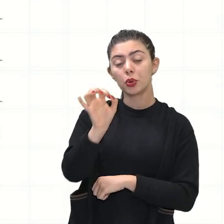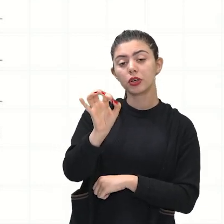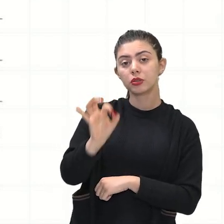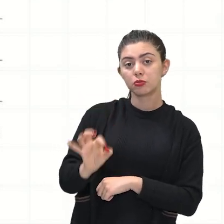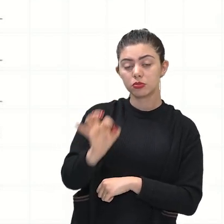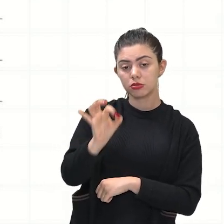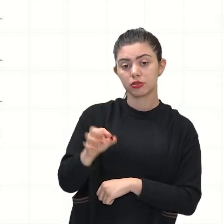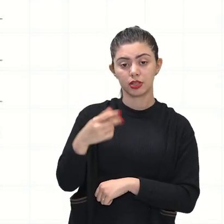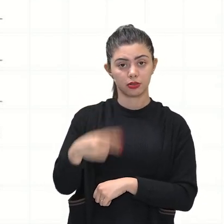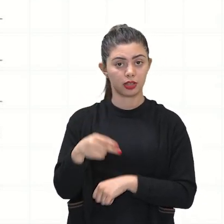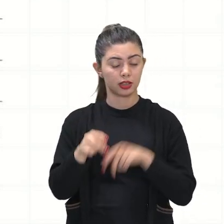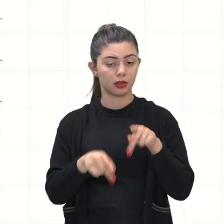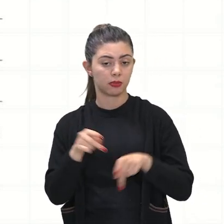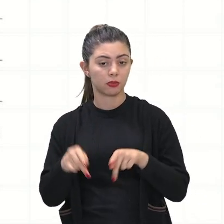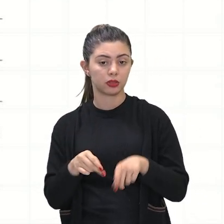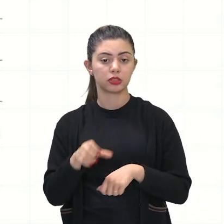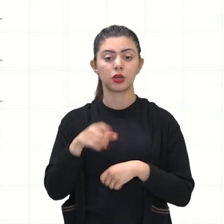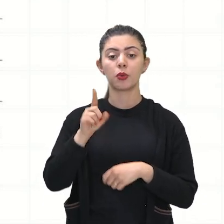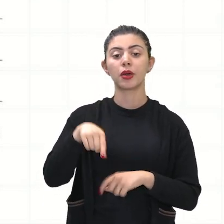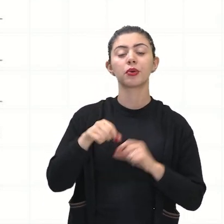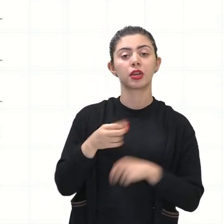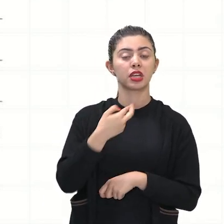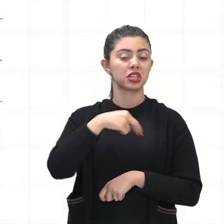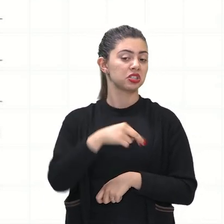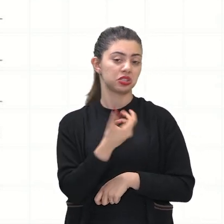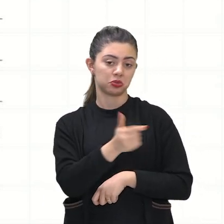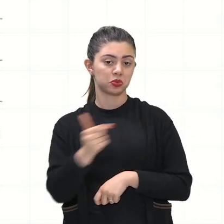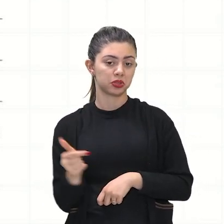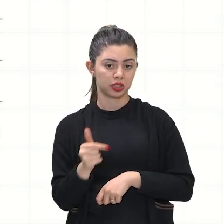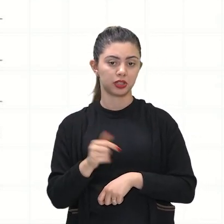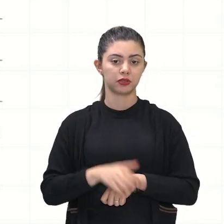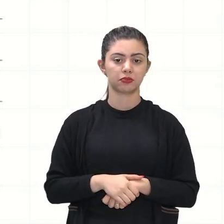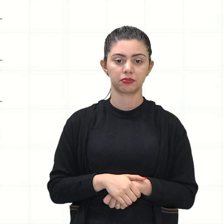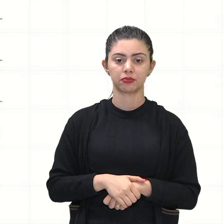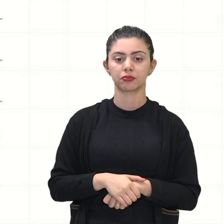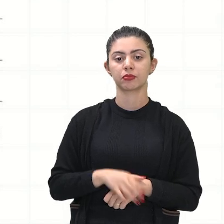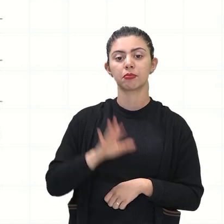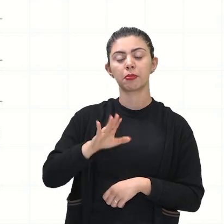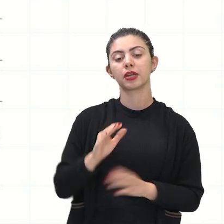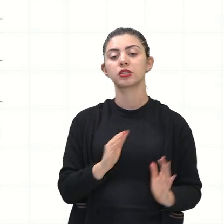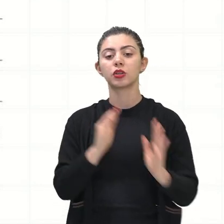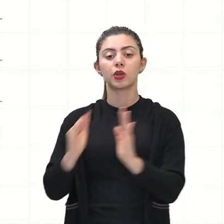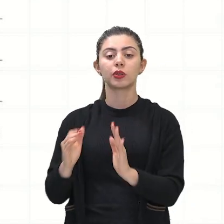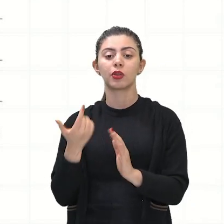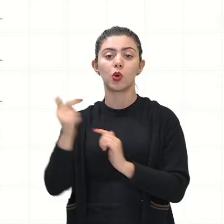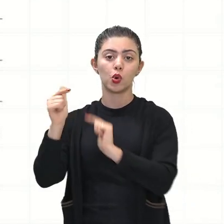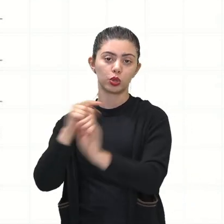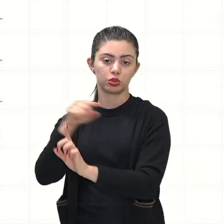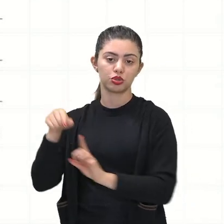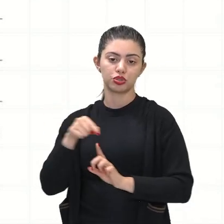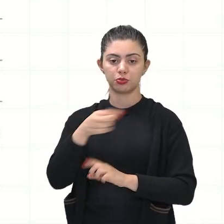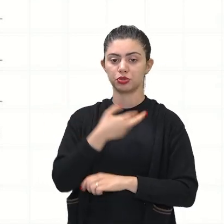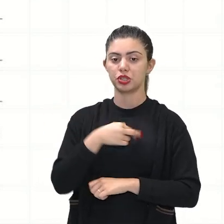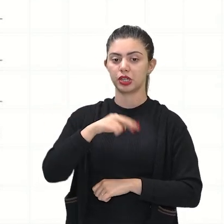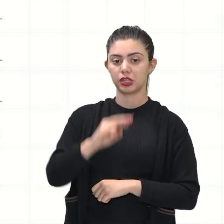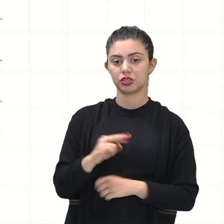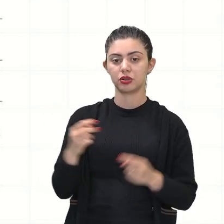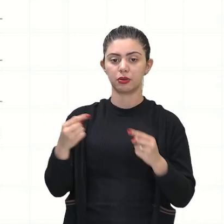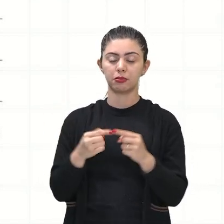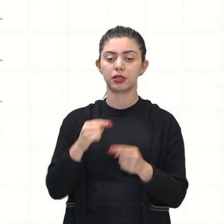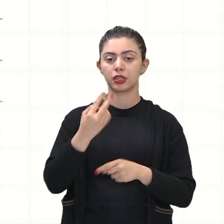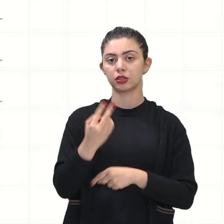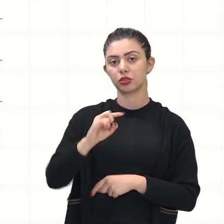8% da população já se declarava como sem religião. Outras religiosidades,